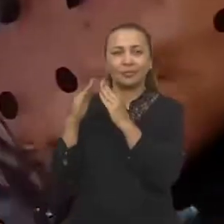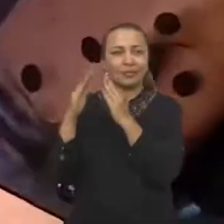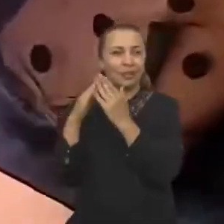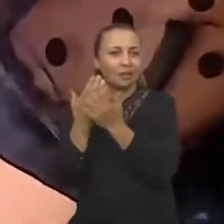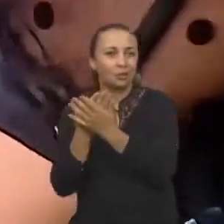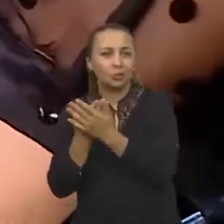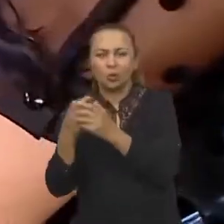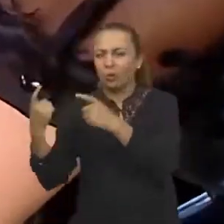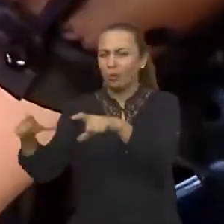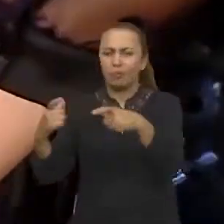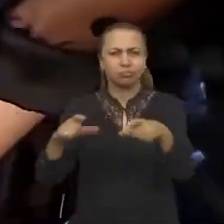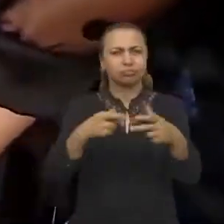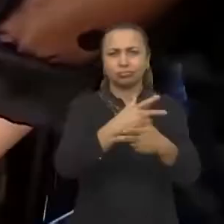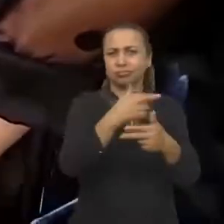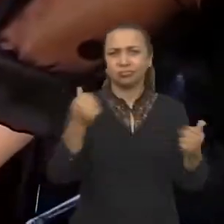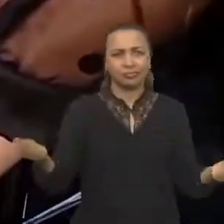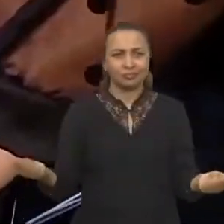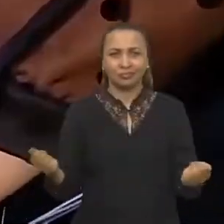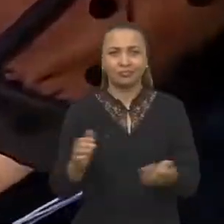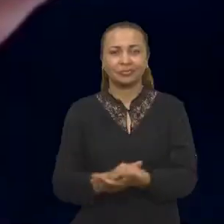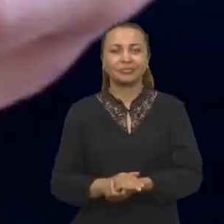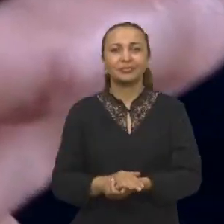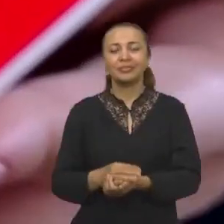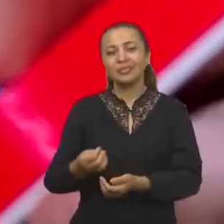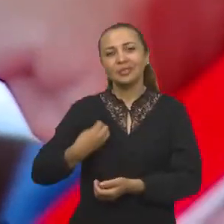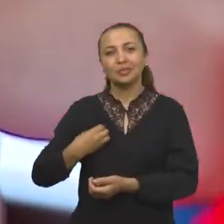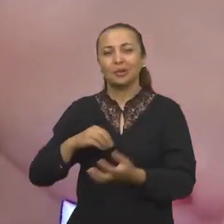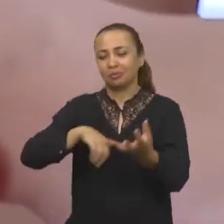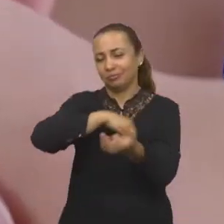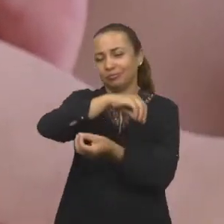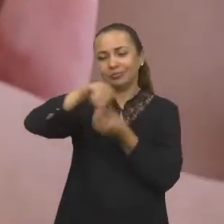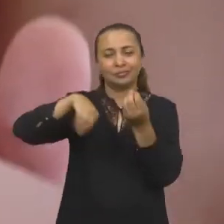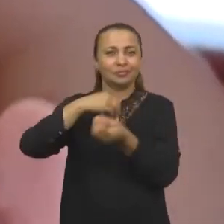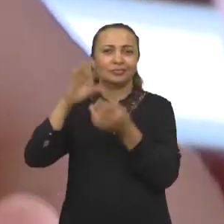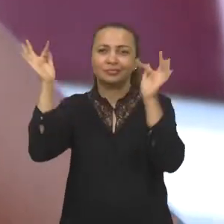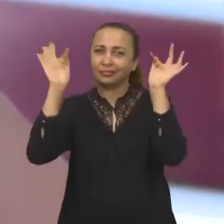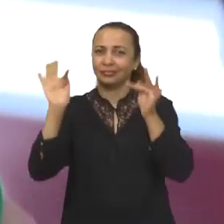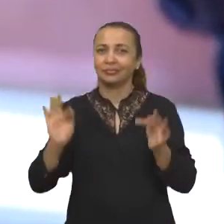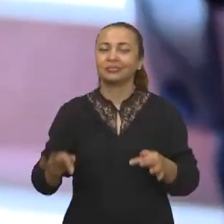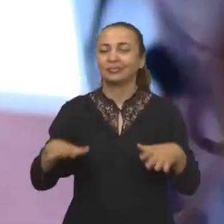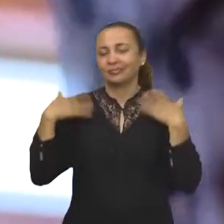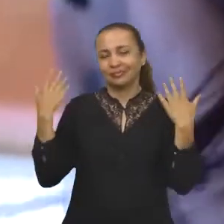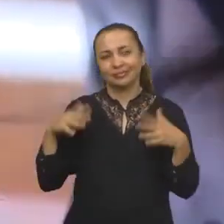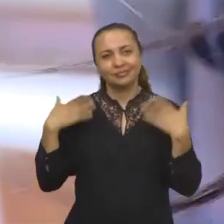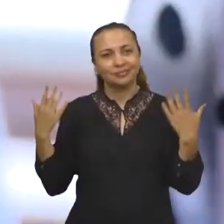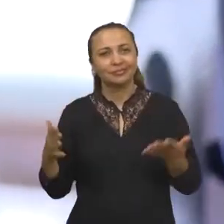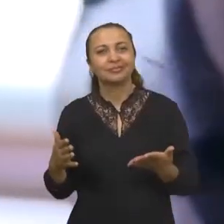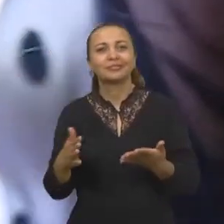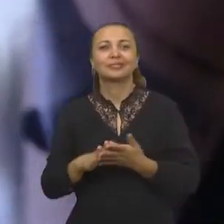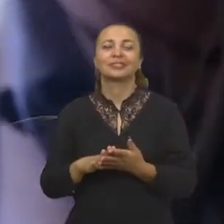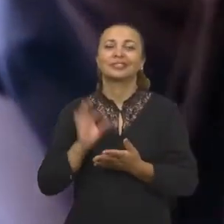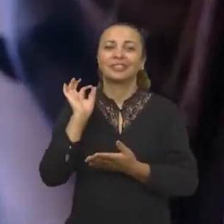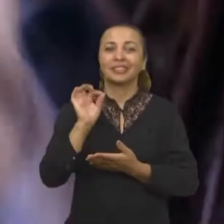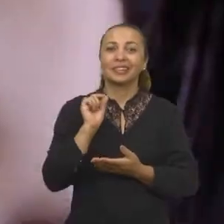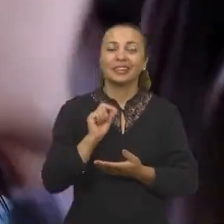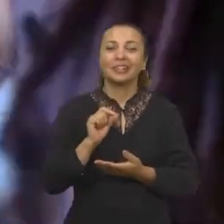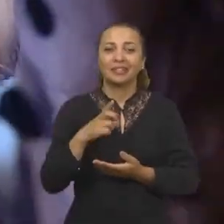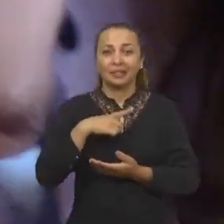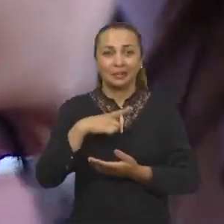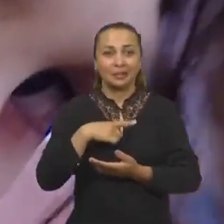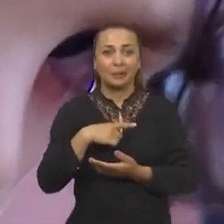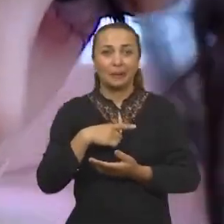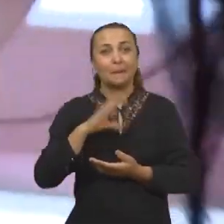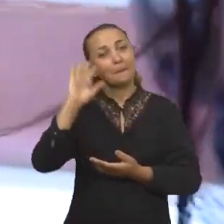em casa, na escola, onde elas estiverem, né? Essa participação delas, né? Esse envolvimento, essa felicidade, essa alegria